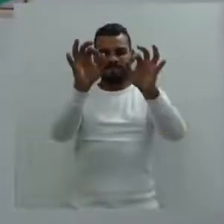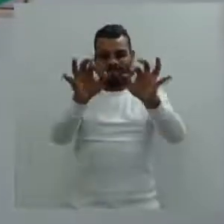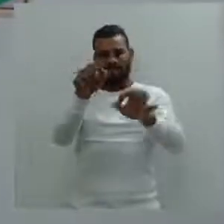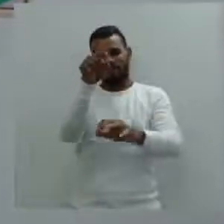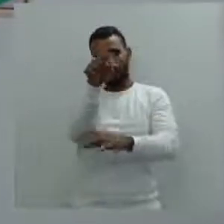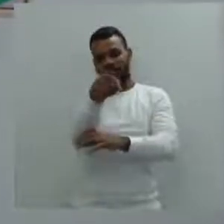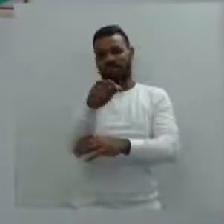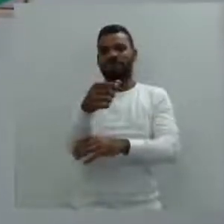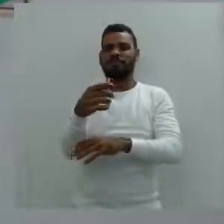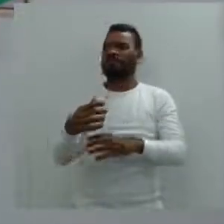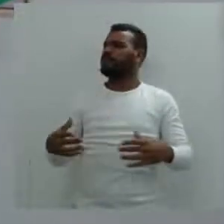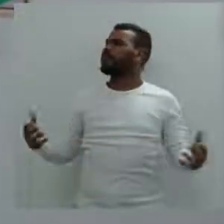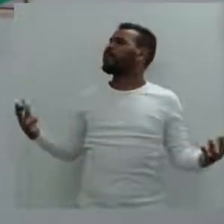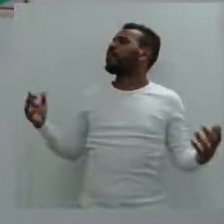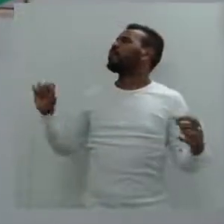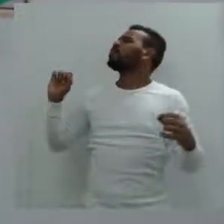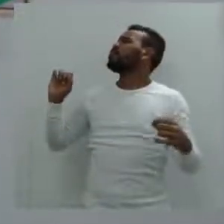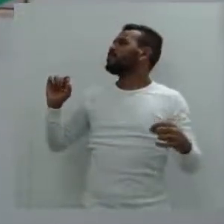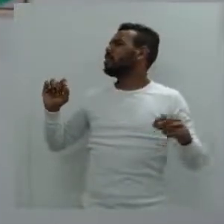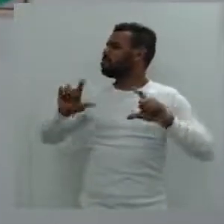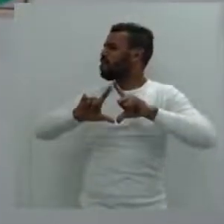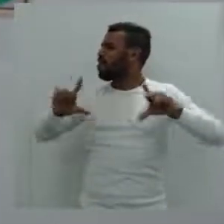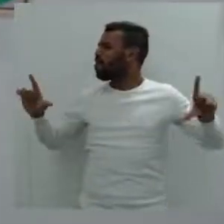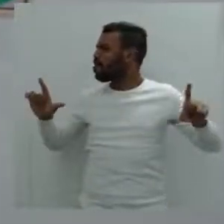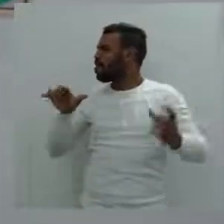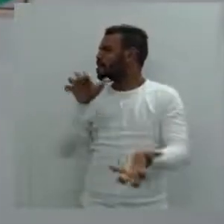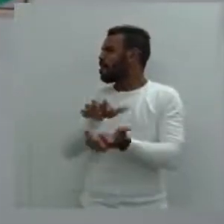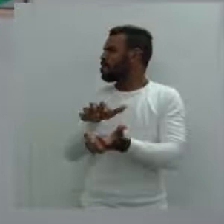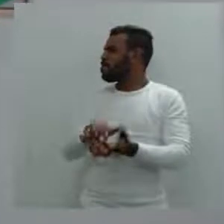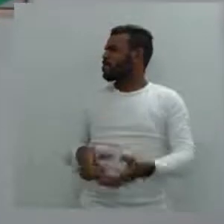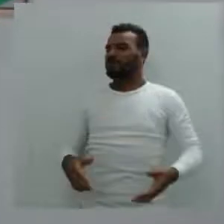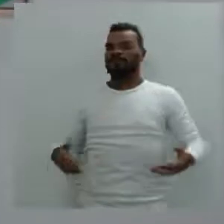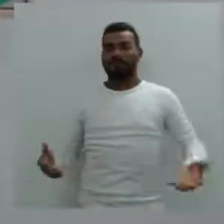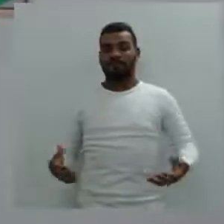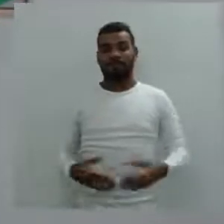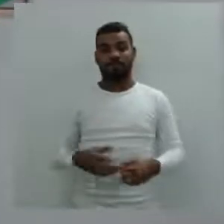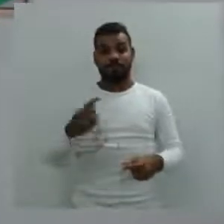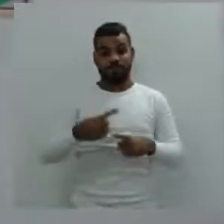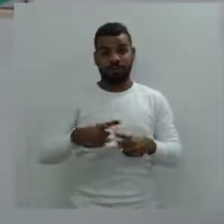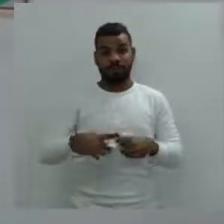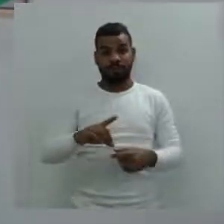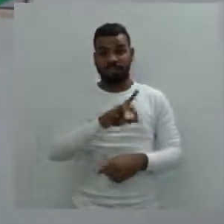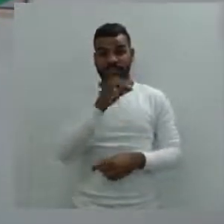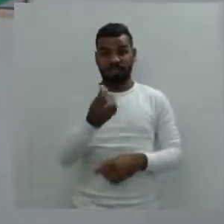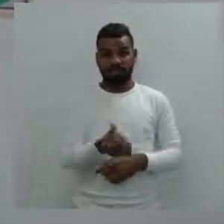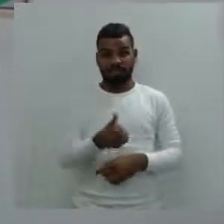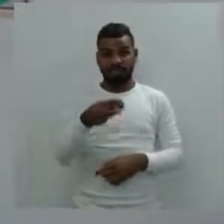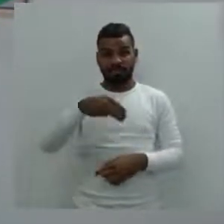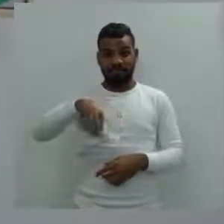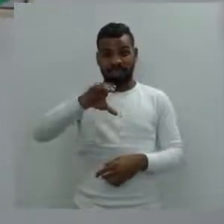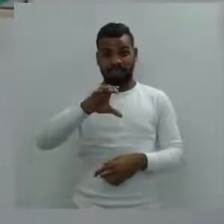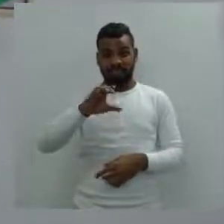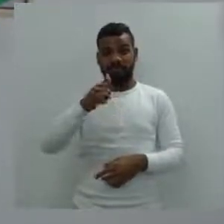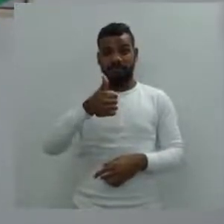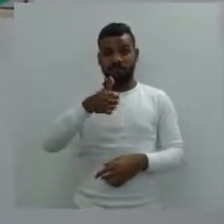perguntando, professor, o que é isso? Tá com a bandeira do estado aí no estúdio. É porque no dia 6 de março